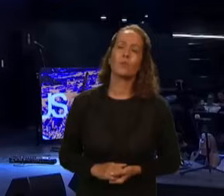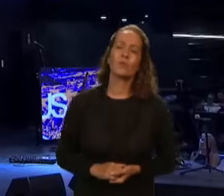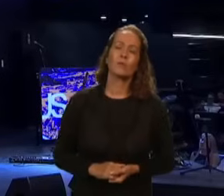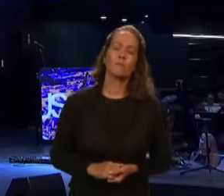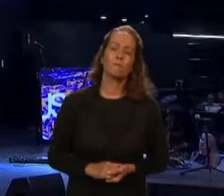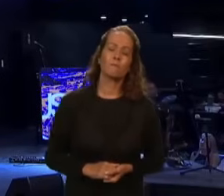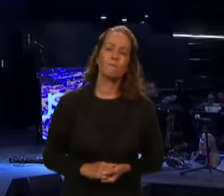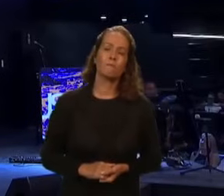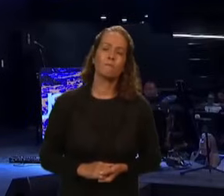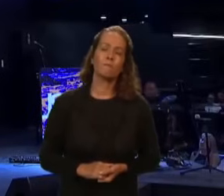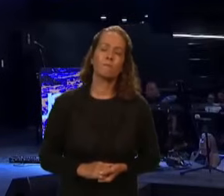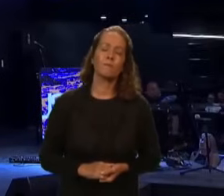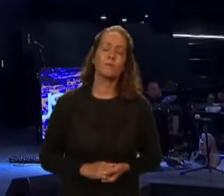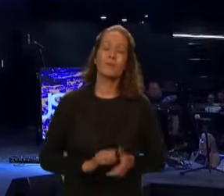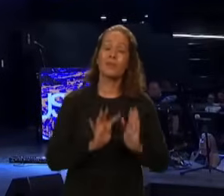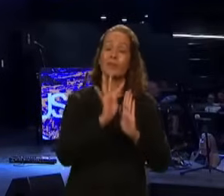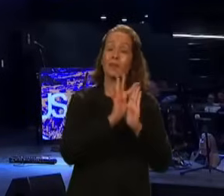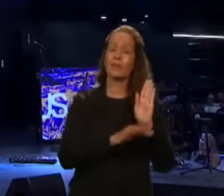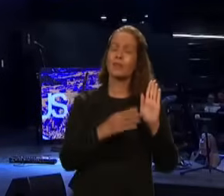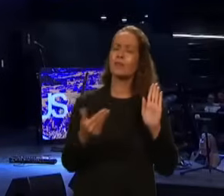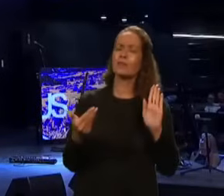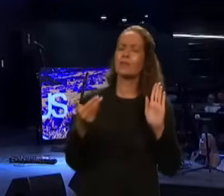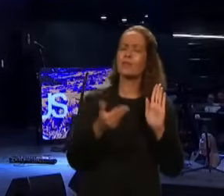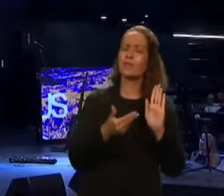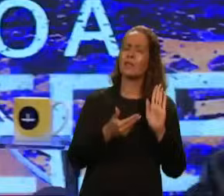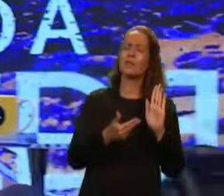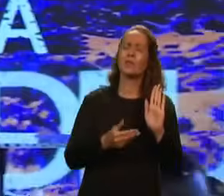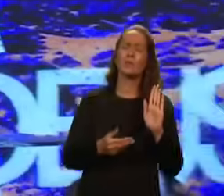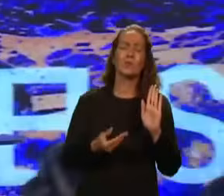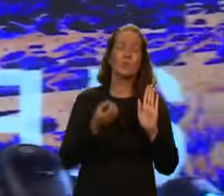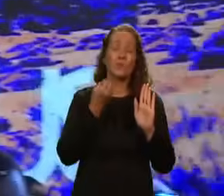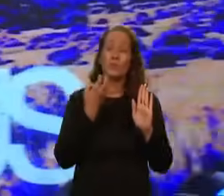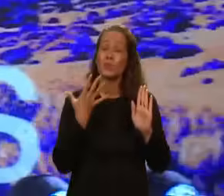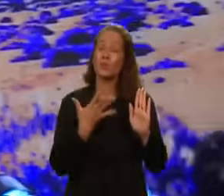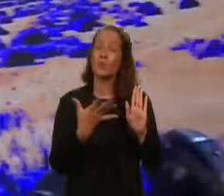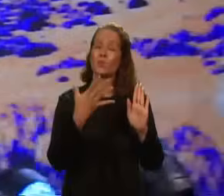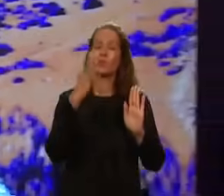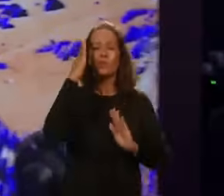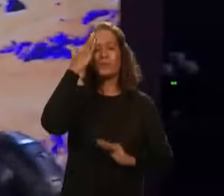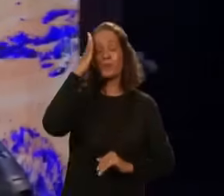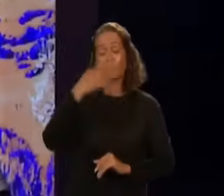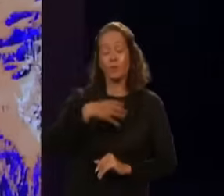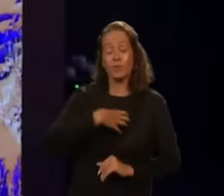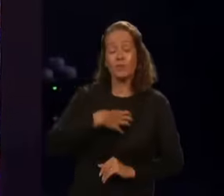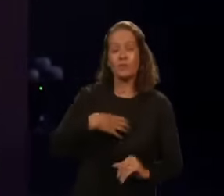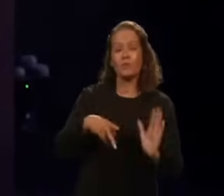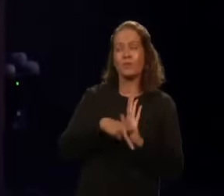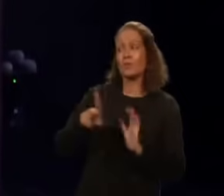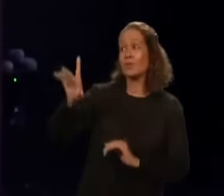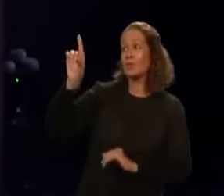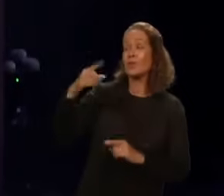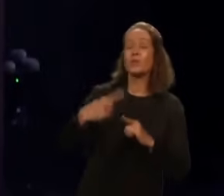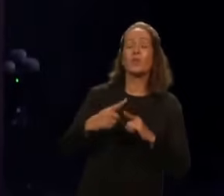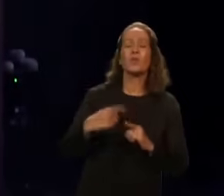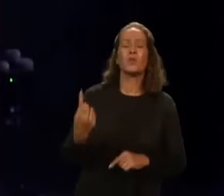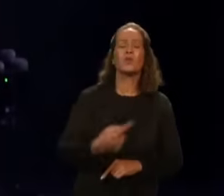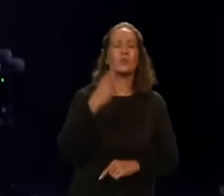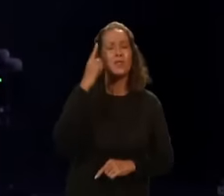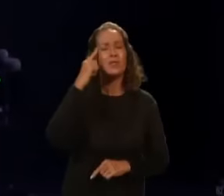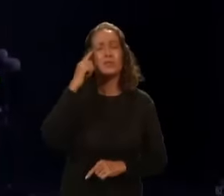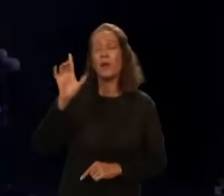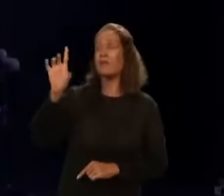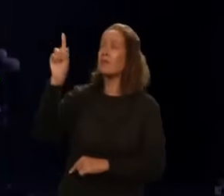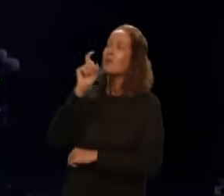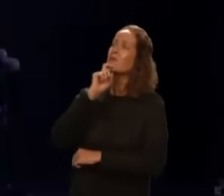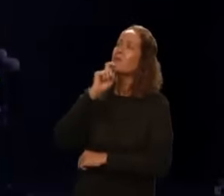conosco. Esse é o texto da Bíblia mais bacana para entender os sentimentos de Deus. Porque a gente acha que Deus fica frio lá no céu olhando,